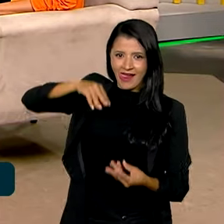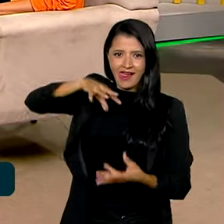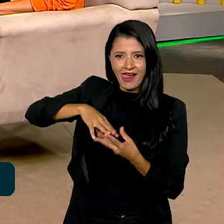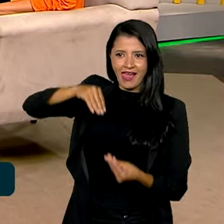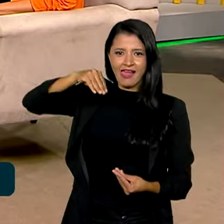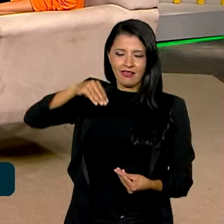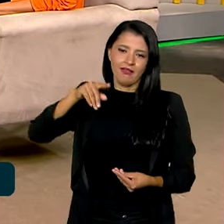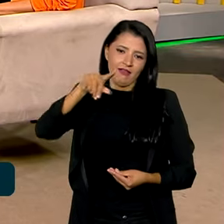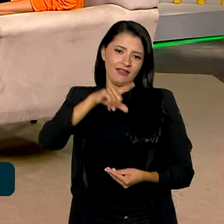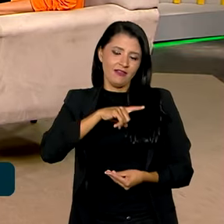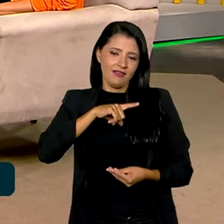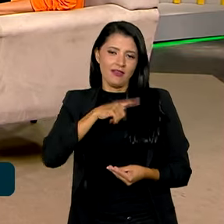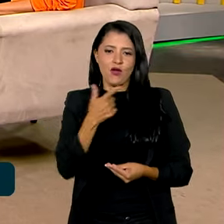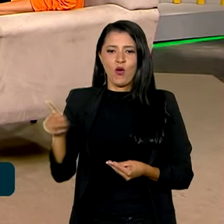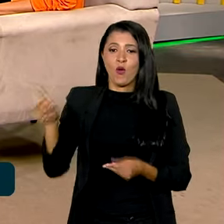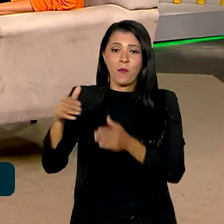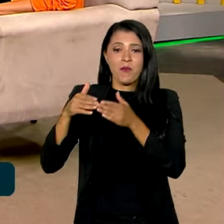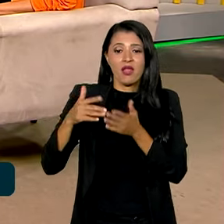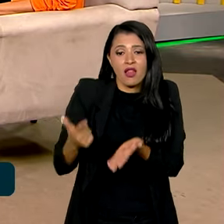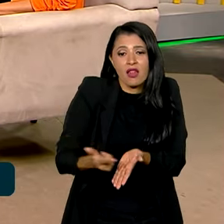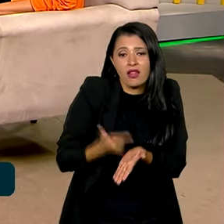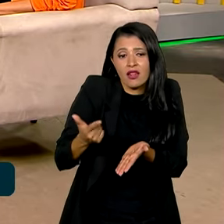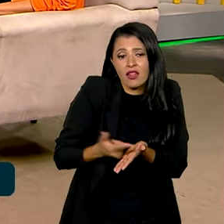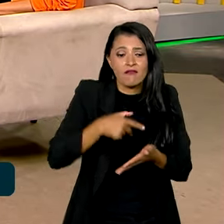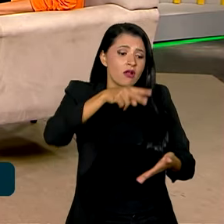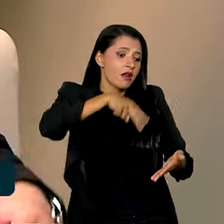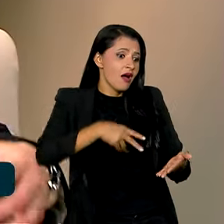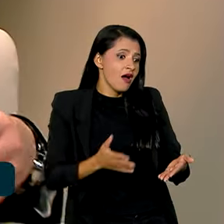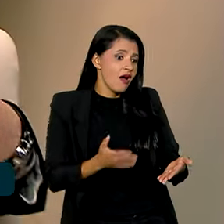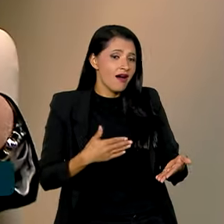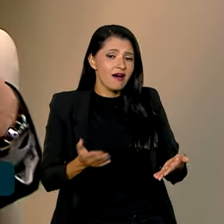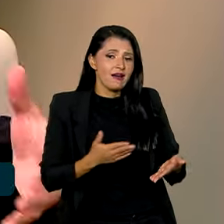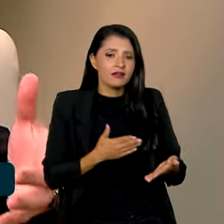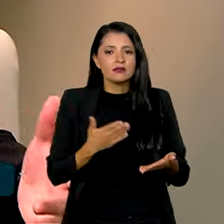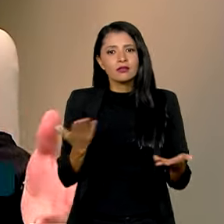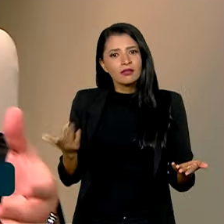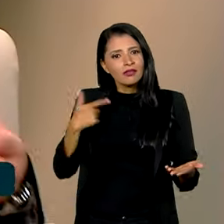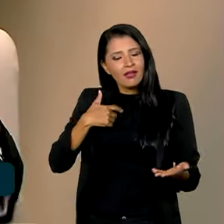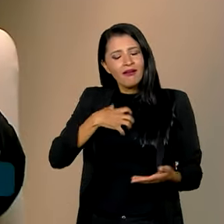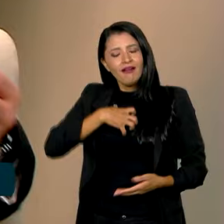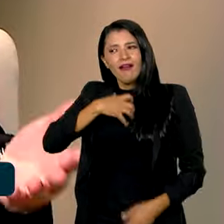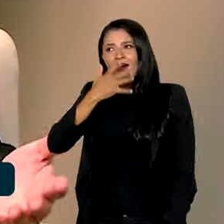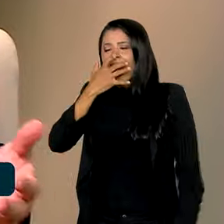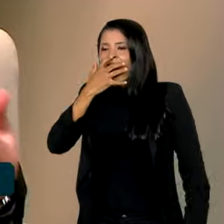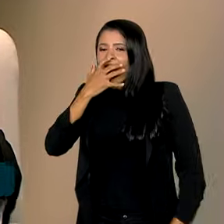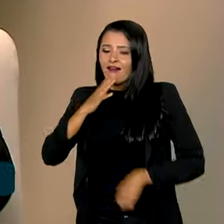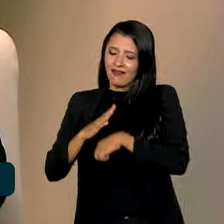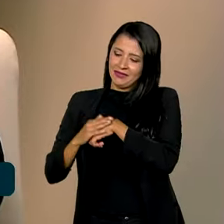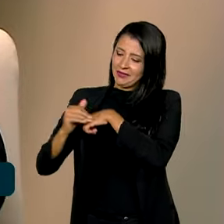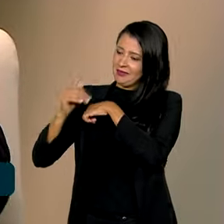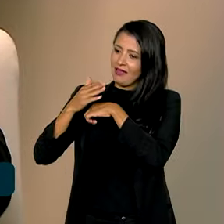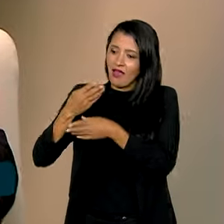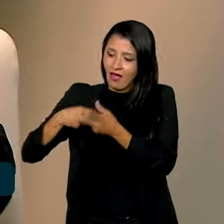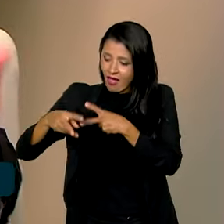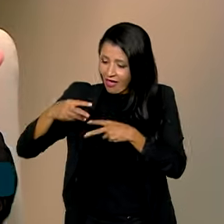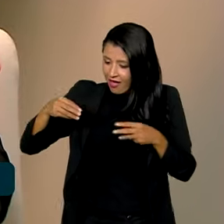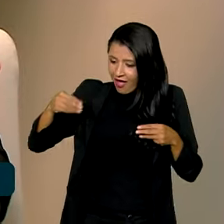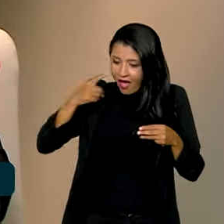amassando, outros pedem livros. Então, é aquela sensação de ser acariciado, de